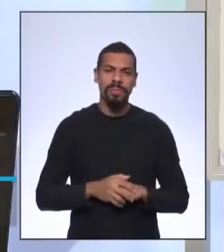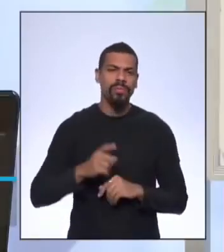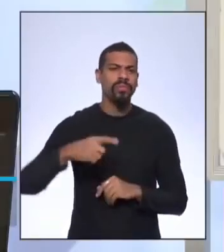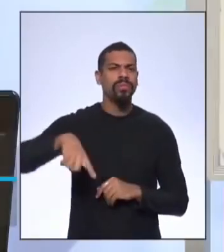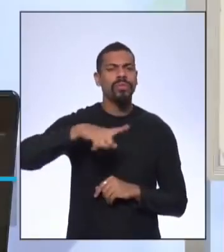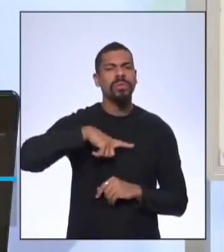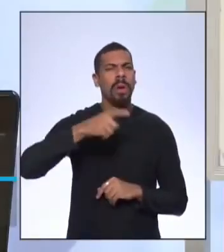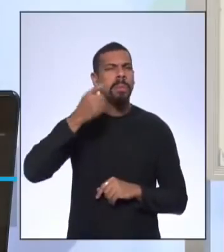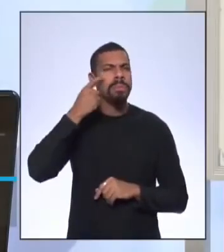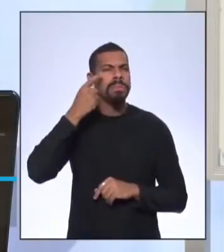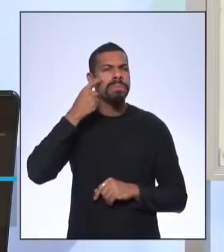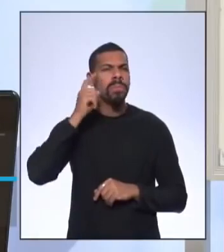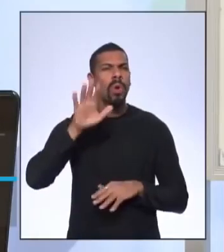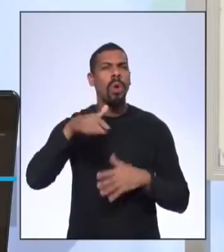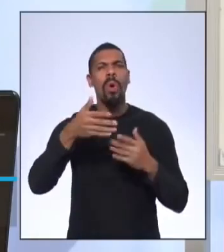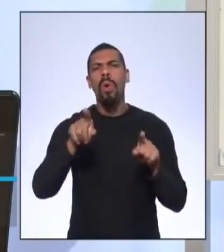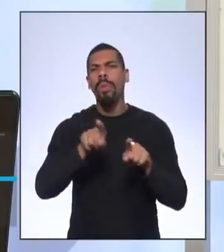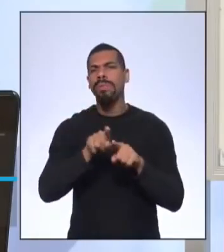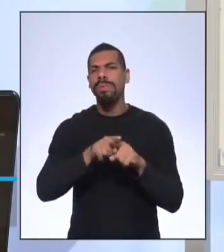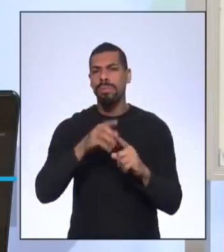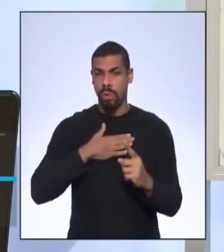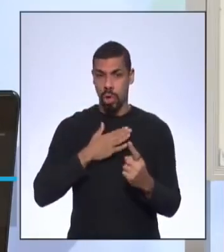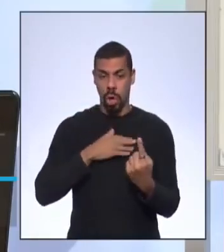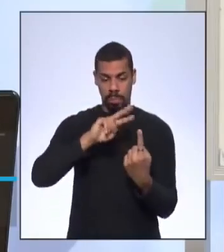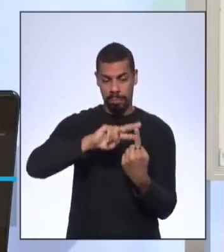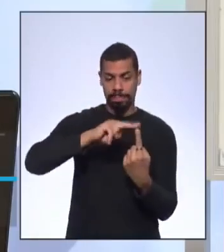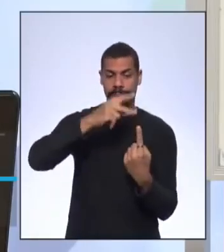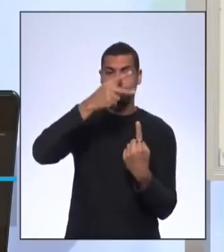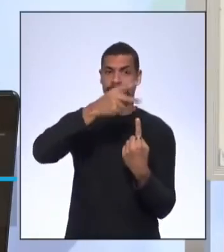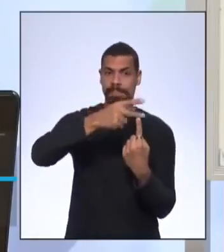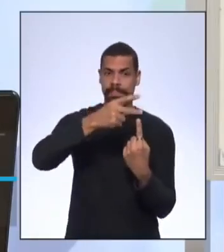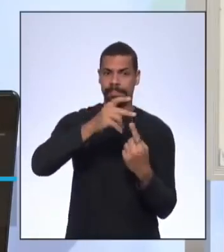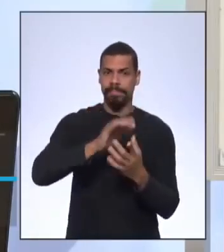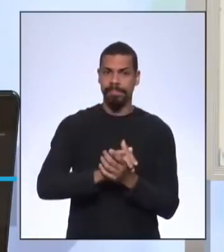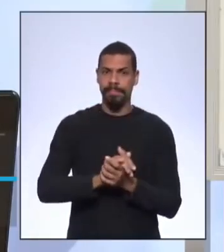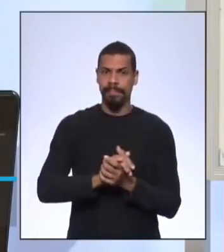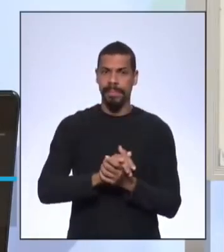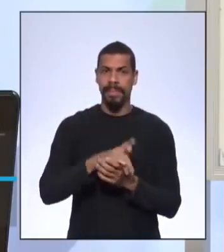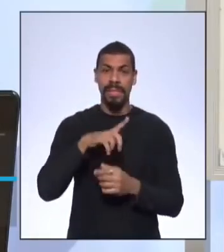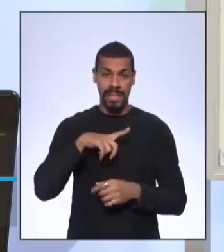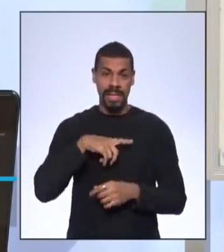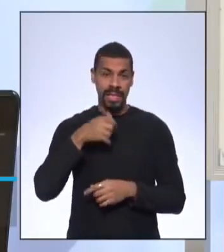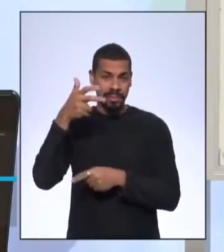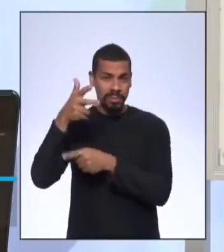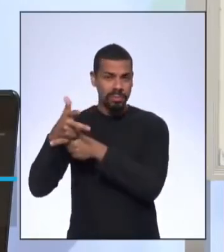tinham que ver que um investiu o dobro. Até uma frase do câmera aqui no nosso intervalo